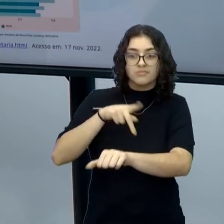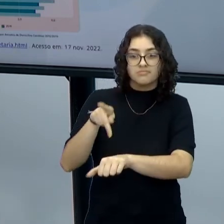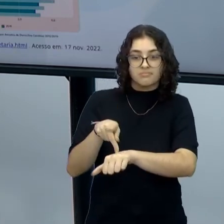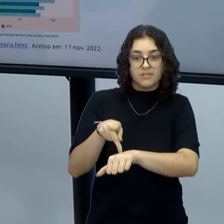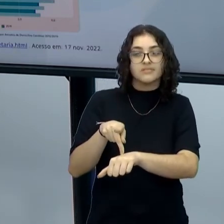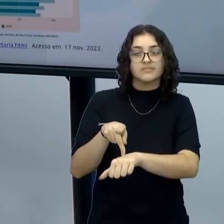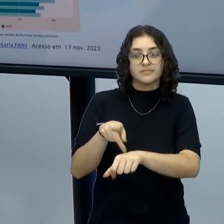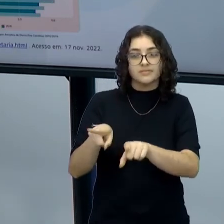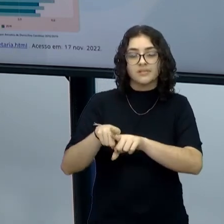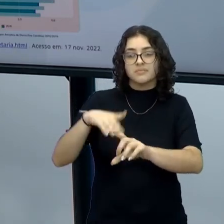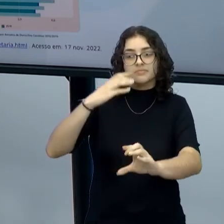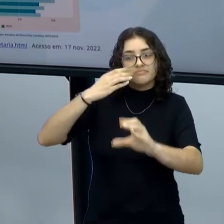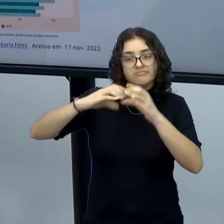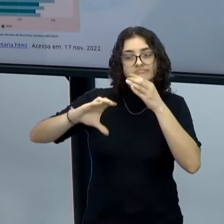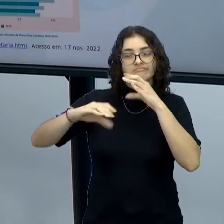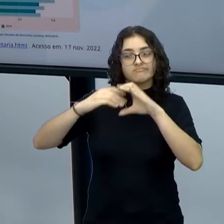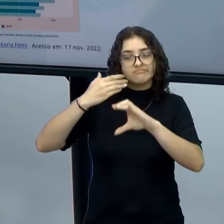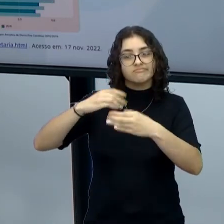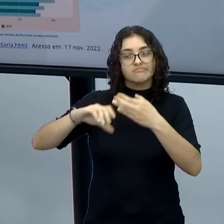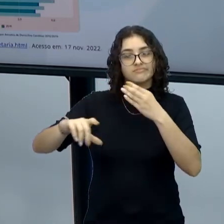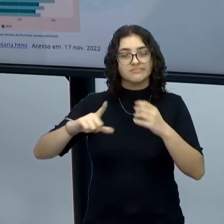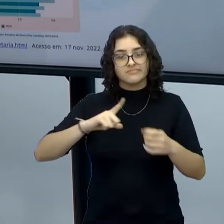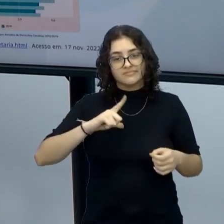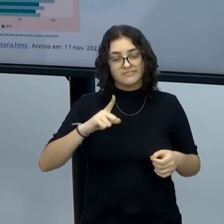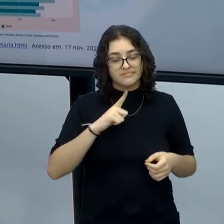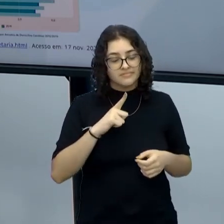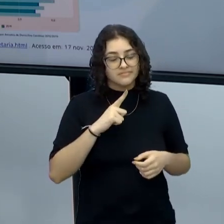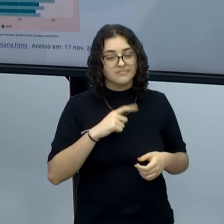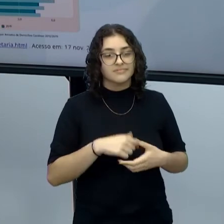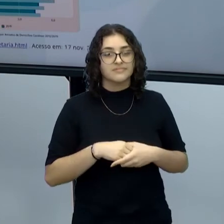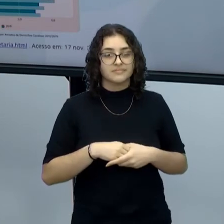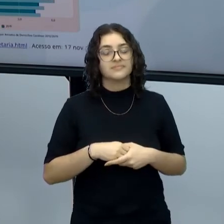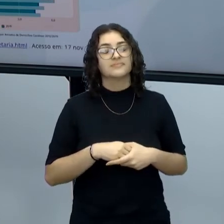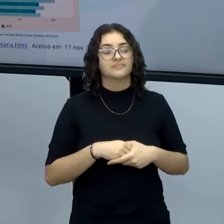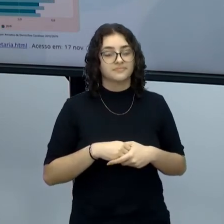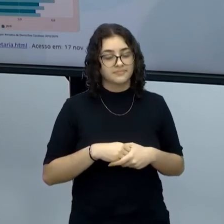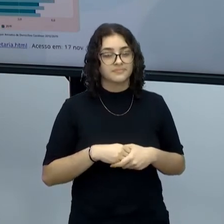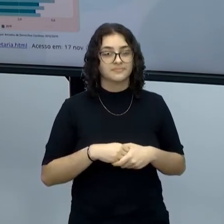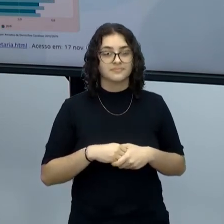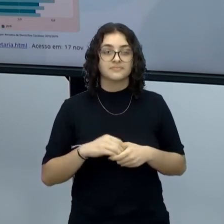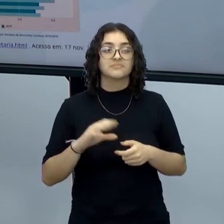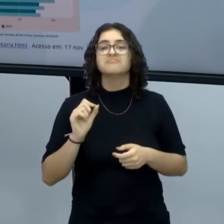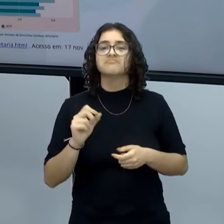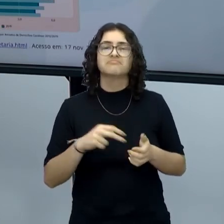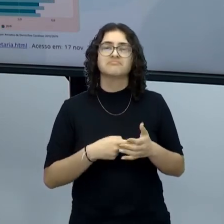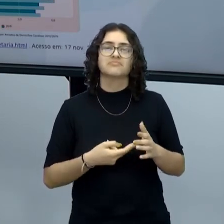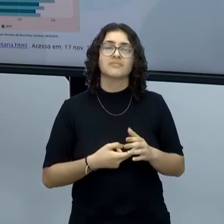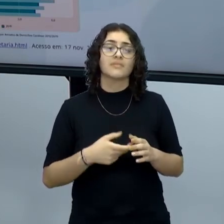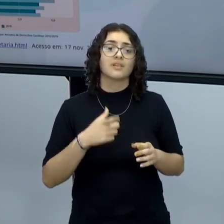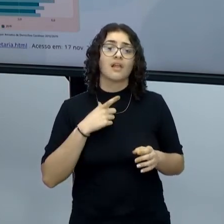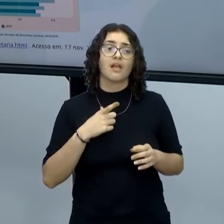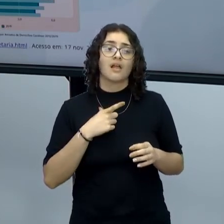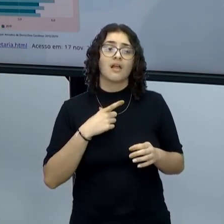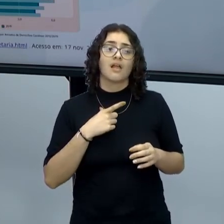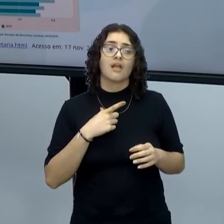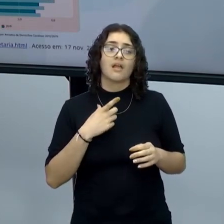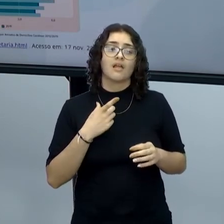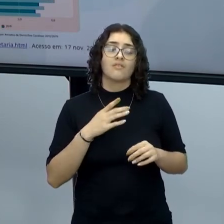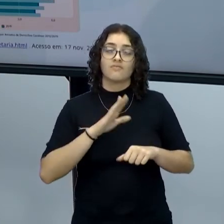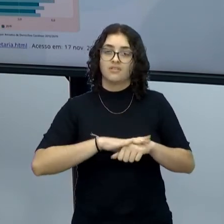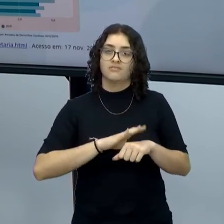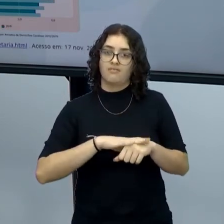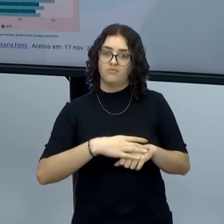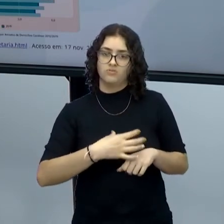às vezes canções que eles estão ali cantando na frente do estádio. Ou seja, tem maneiras aí, tem formas,